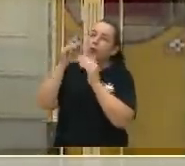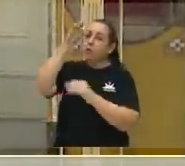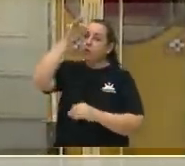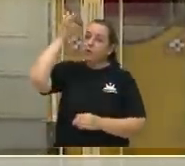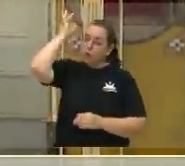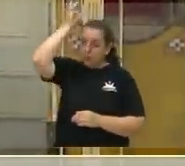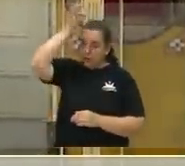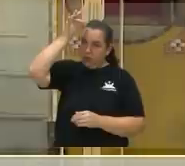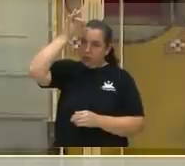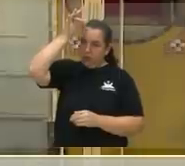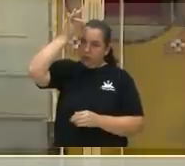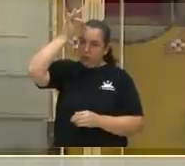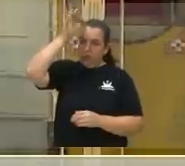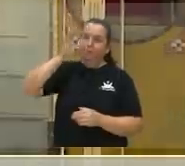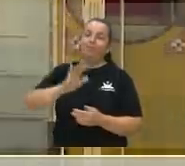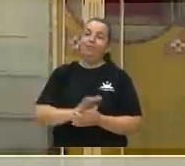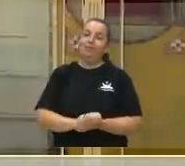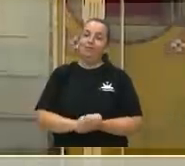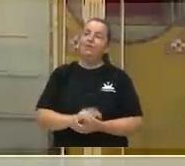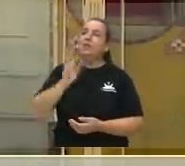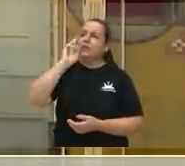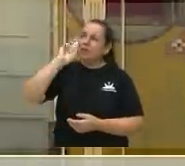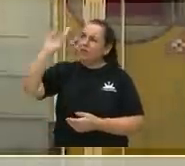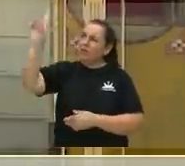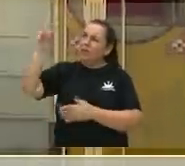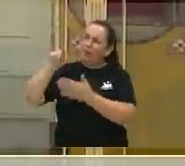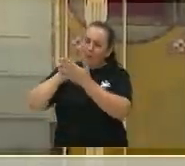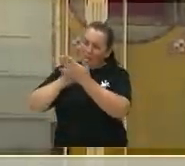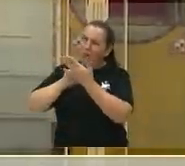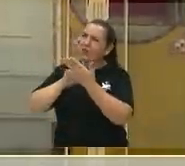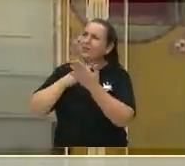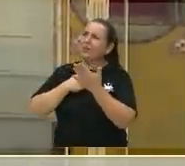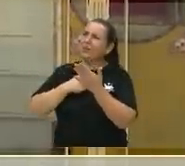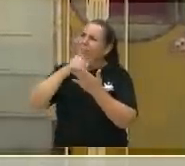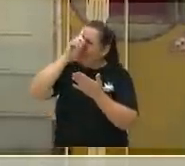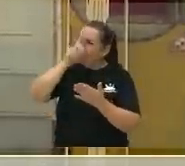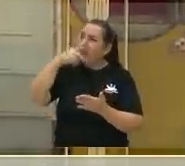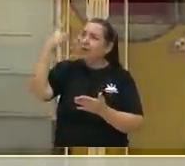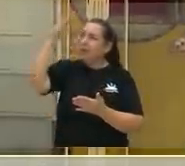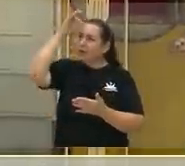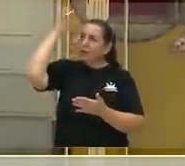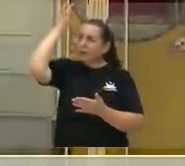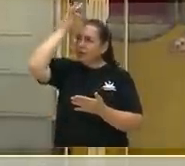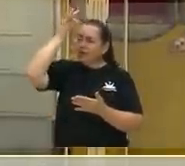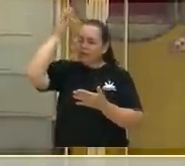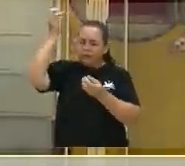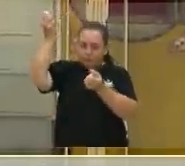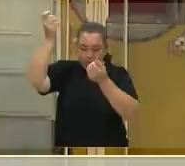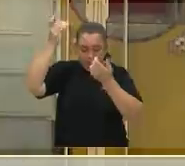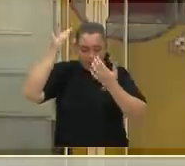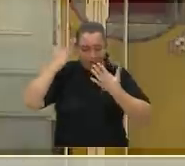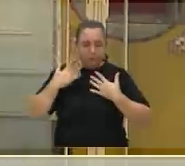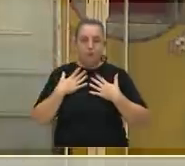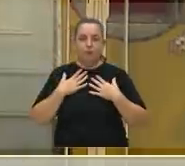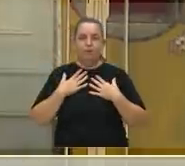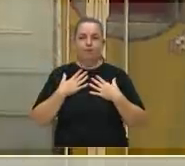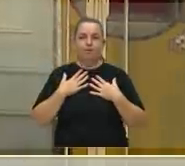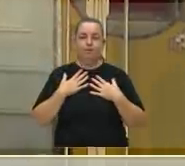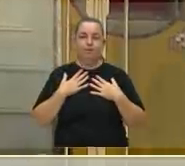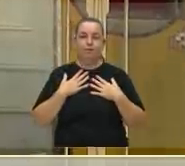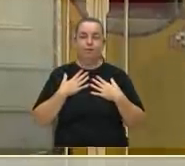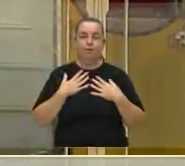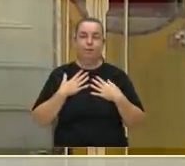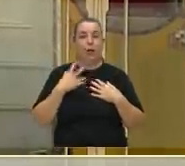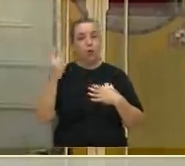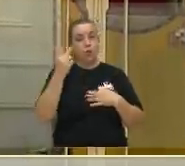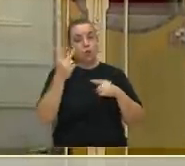santo senhor me mostre manda teu espírito abundantemente sobre mim em um